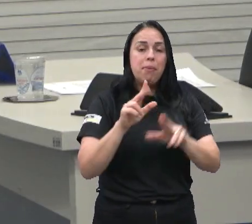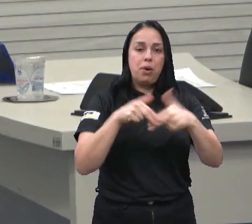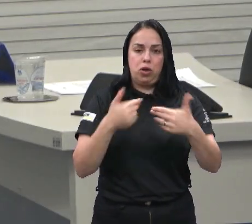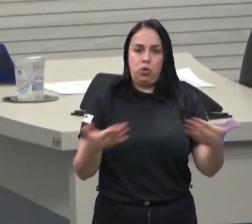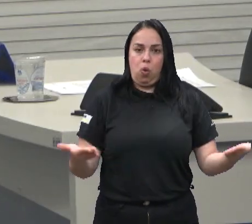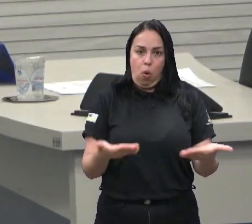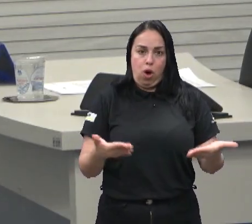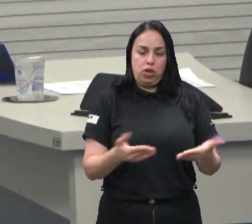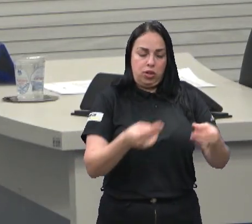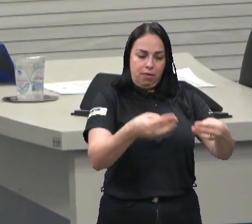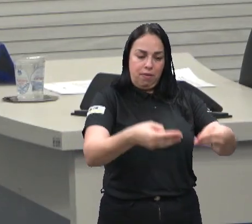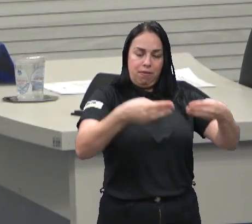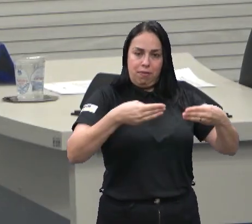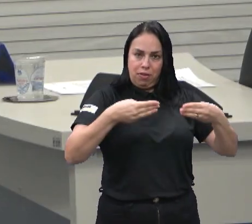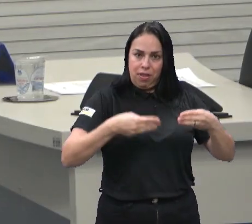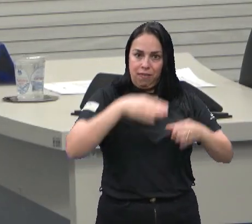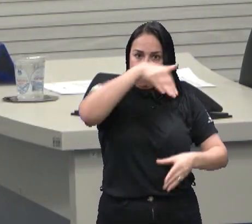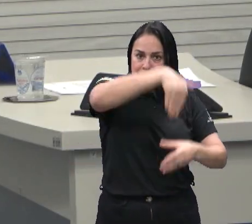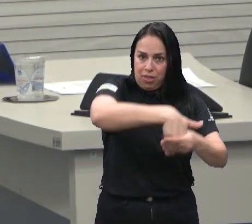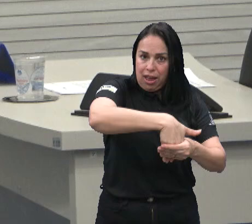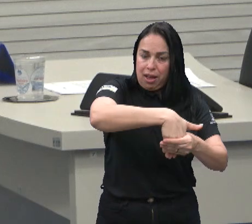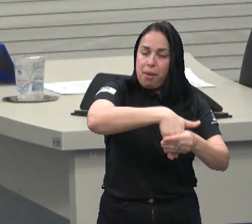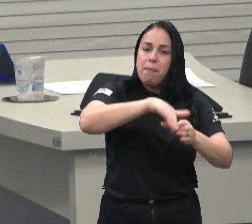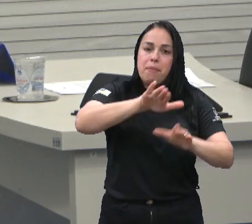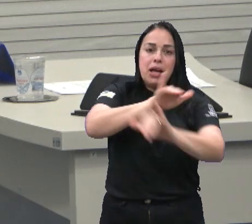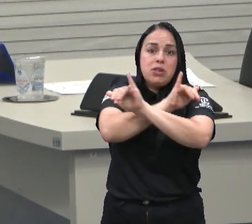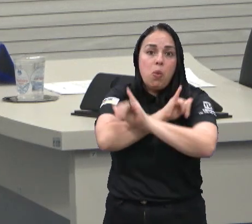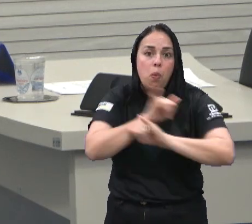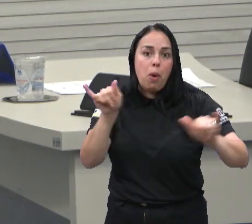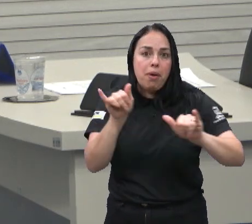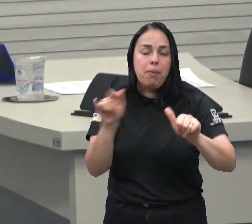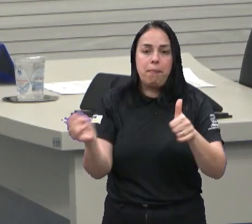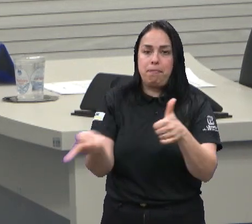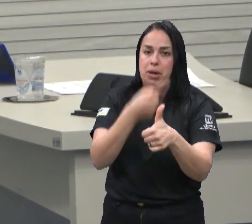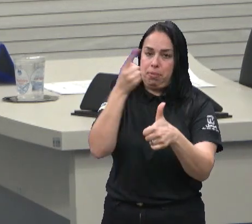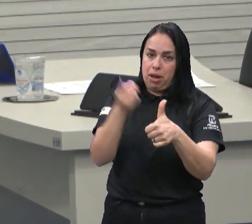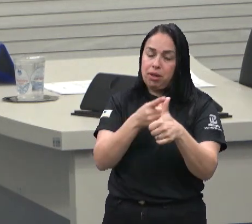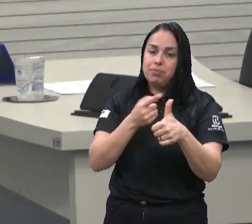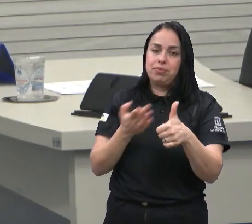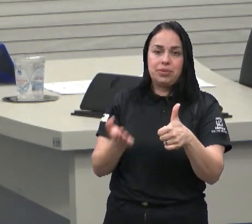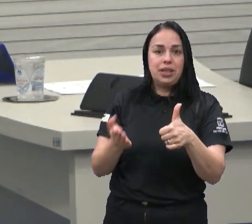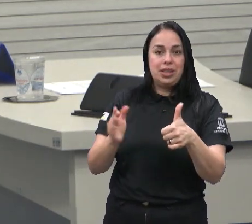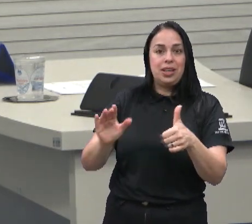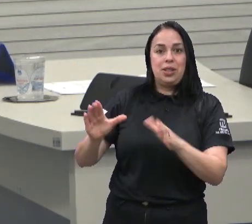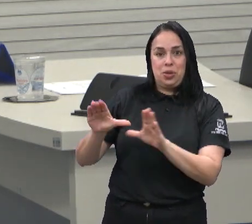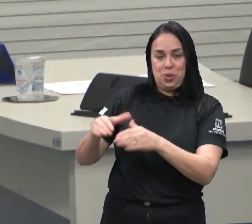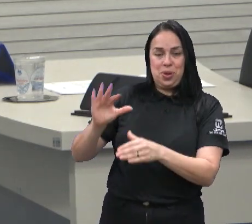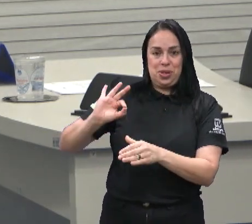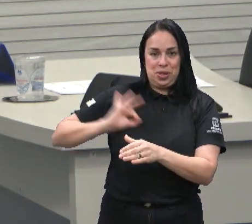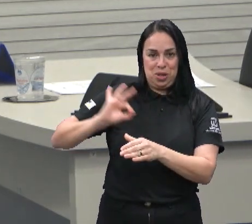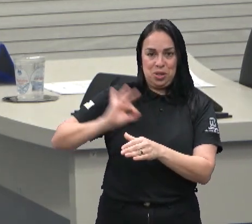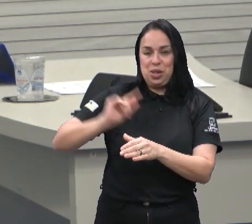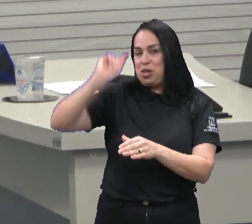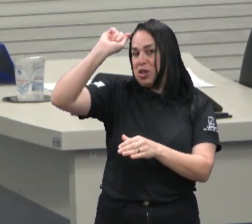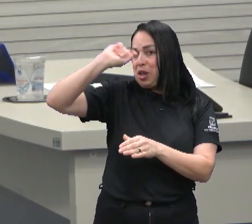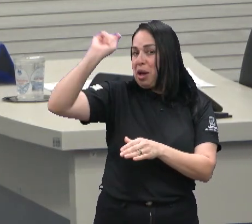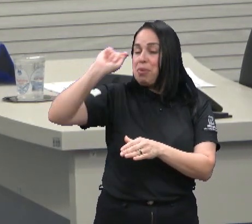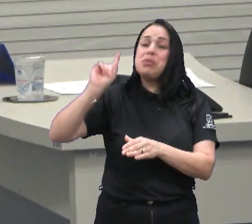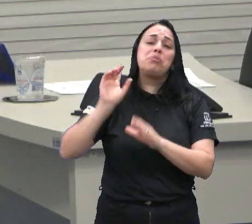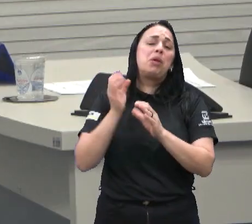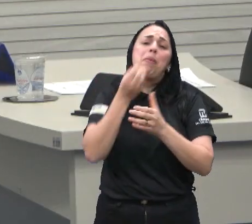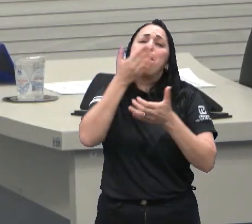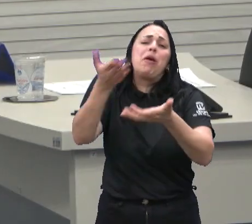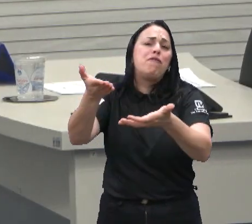em separado depois, mas fica o registro. Primeiro de tudo, GCM sempre é bem-vindo nessa Câmara